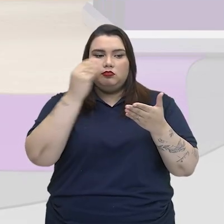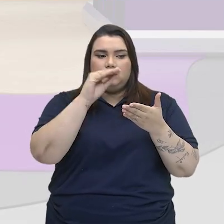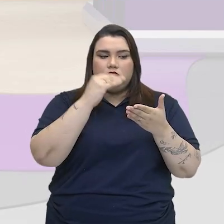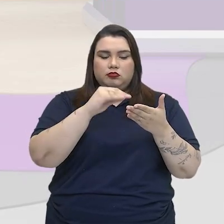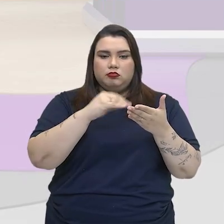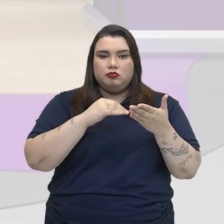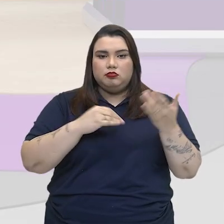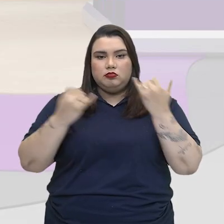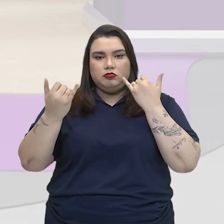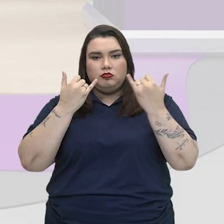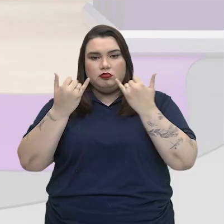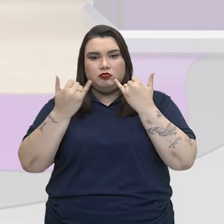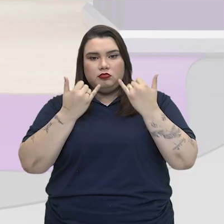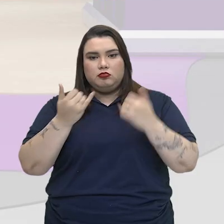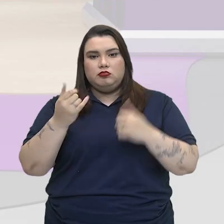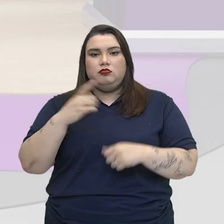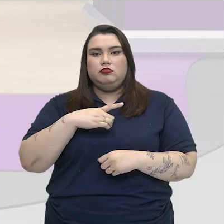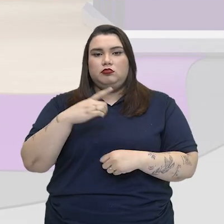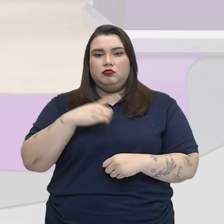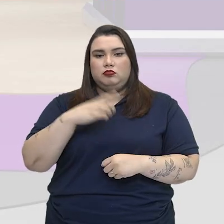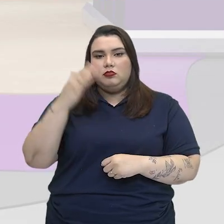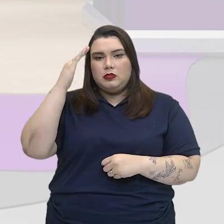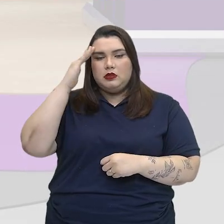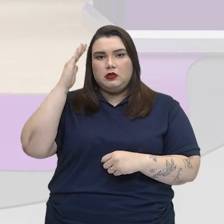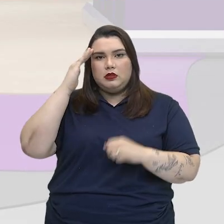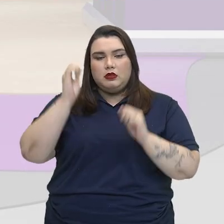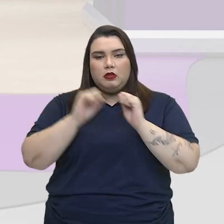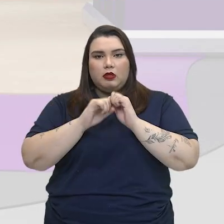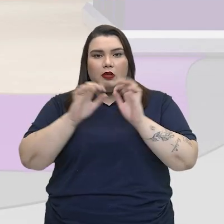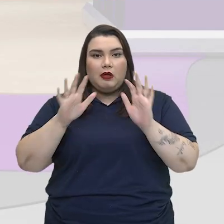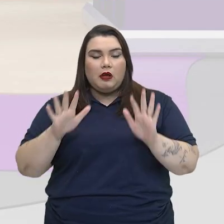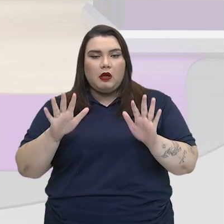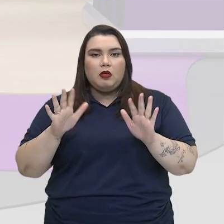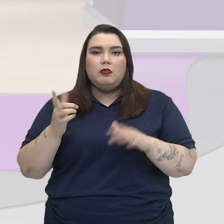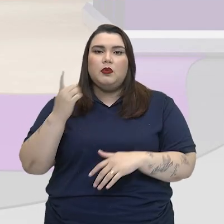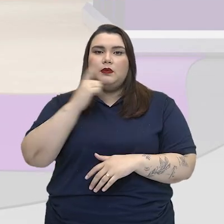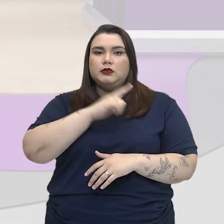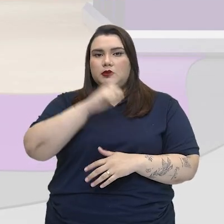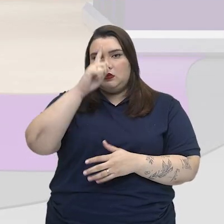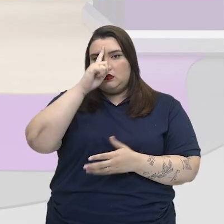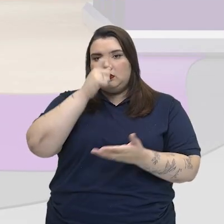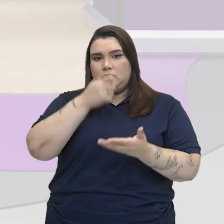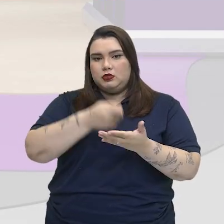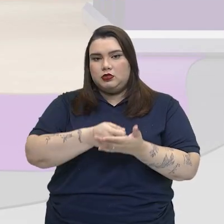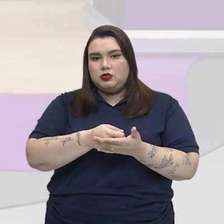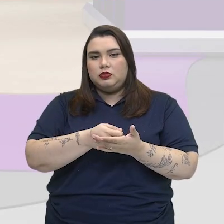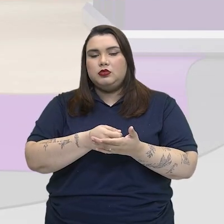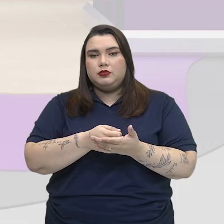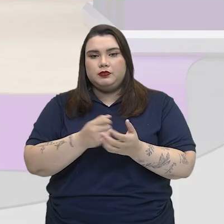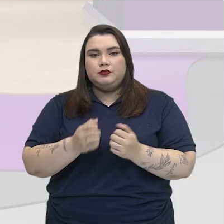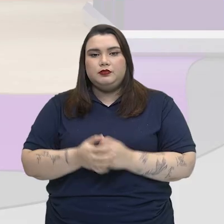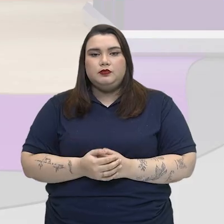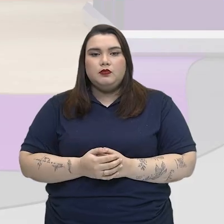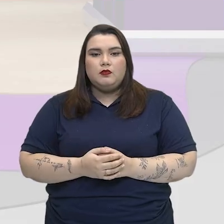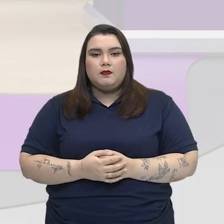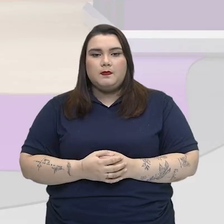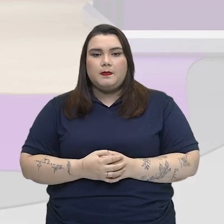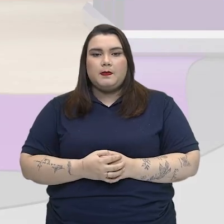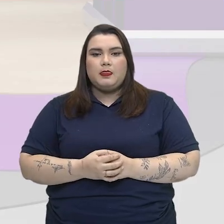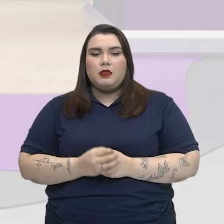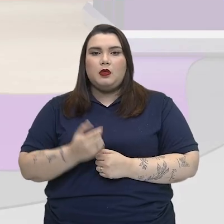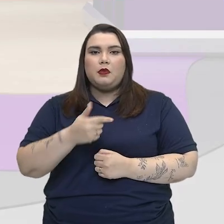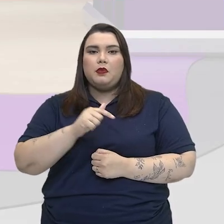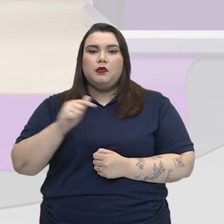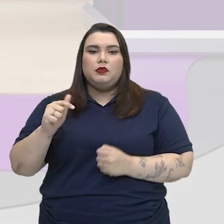um questionário, para se ter uma decisão, certo? No que você vai tomar. Outras,